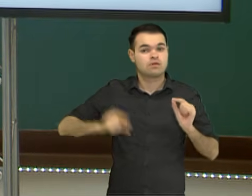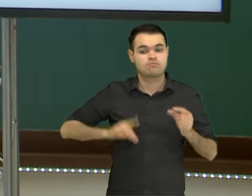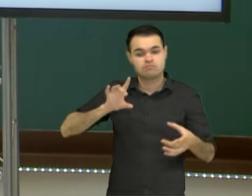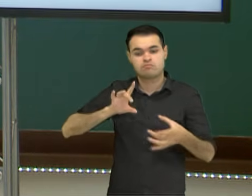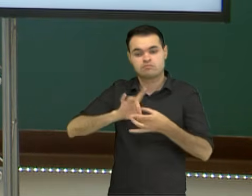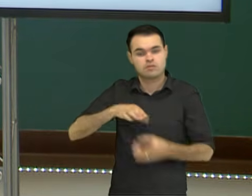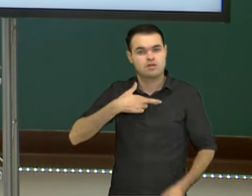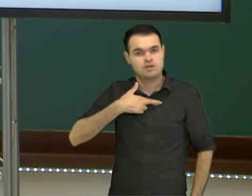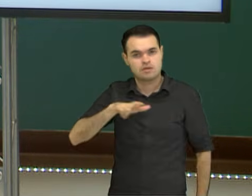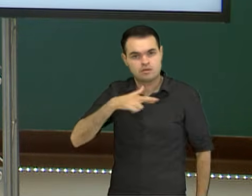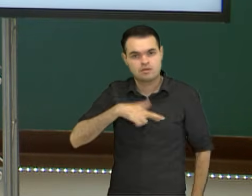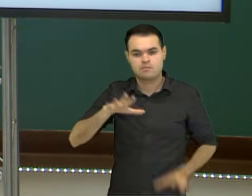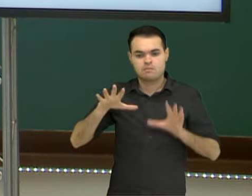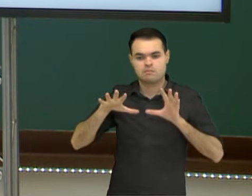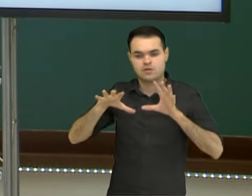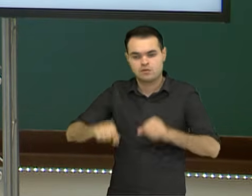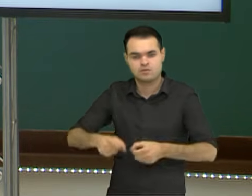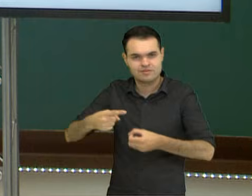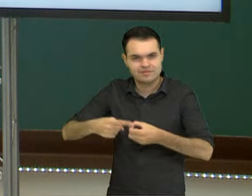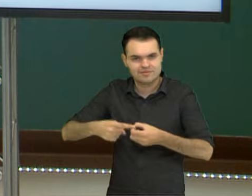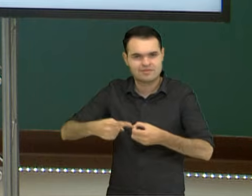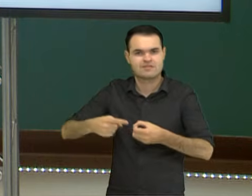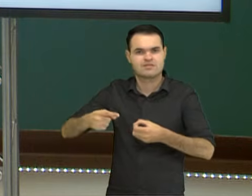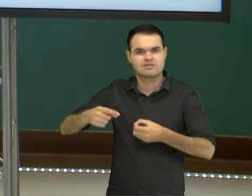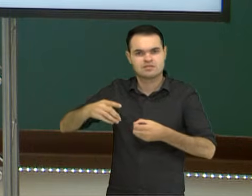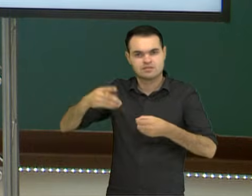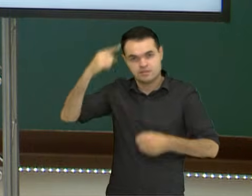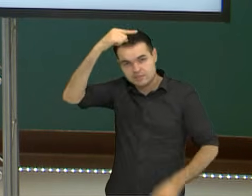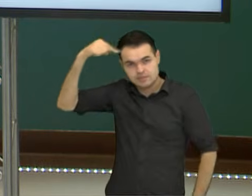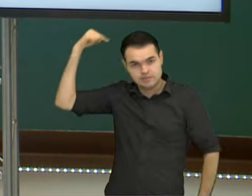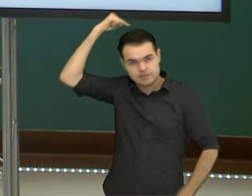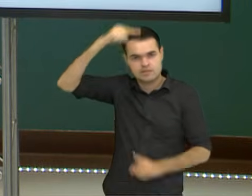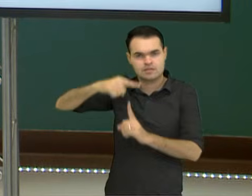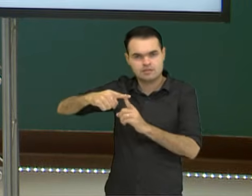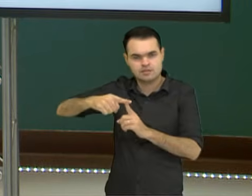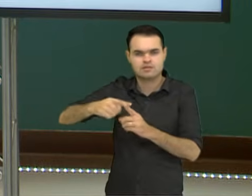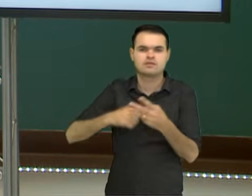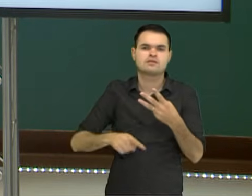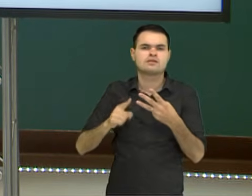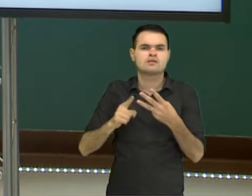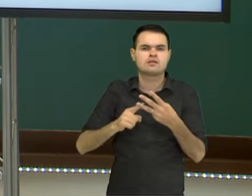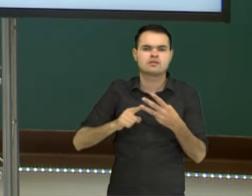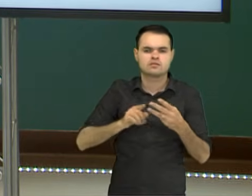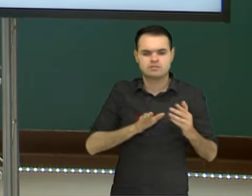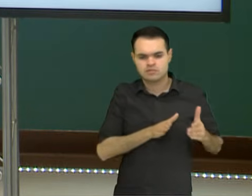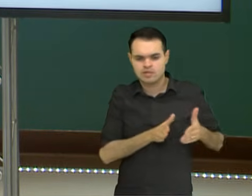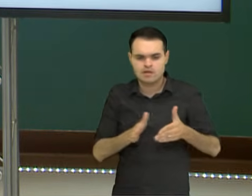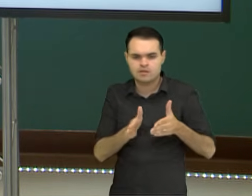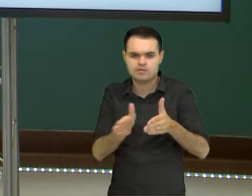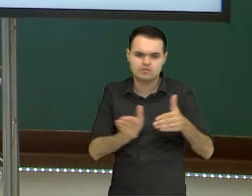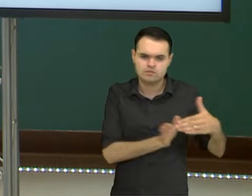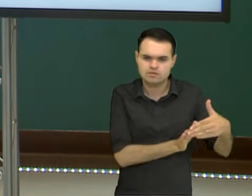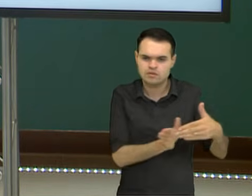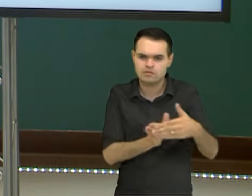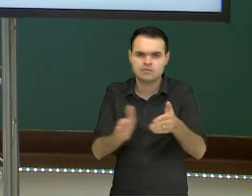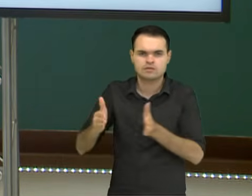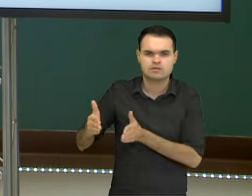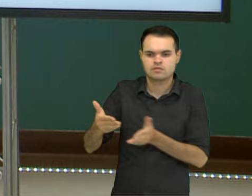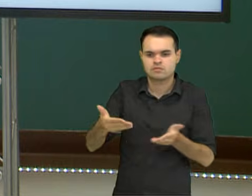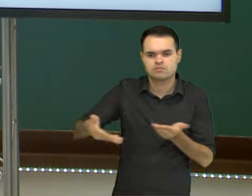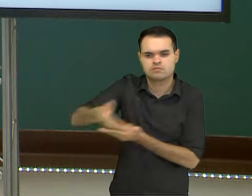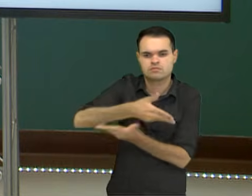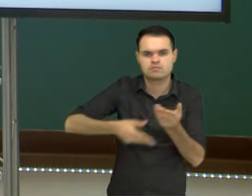a retomada da Terra Santa, a questão comercial, né? As rotas de comércio, o domínio sobre